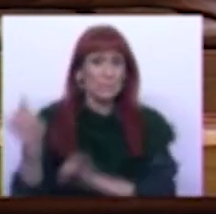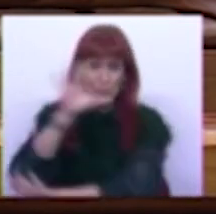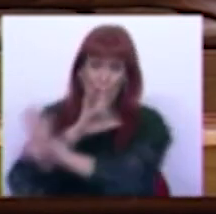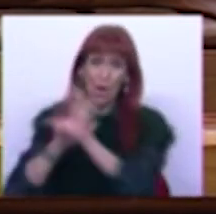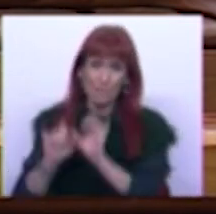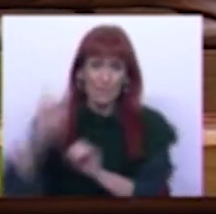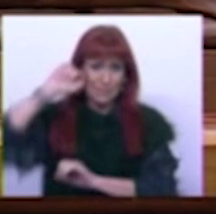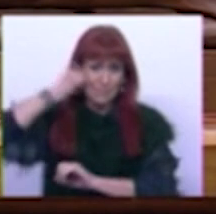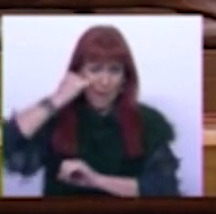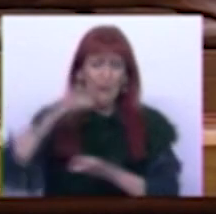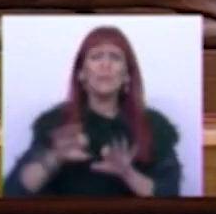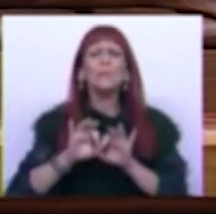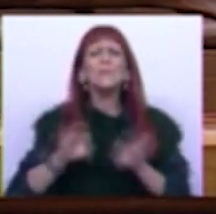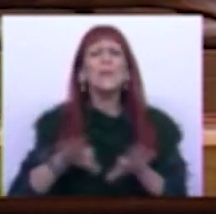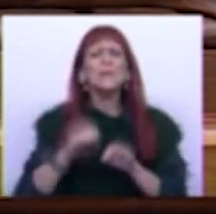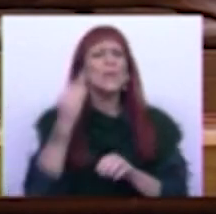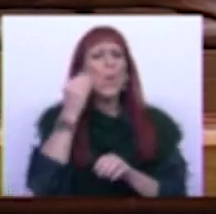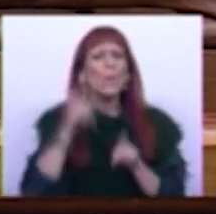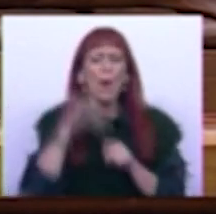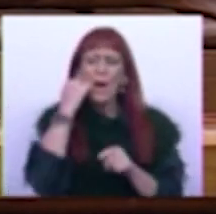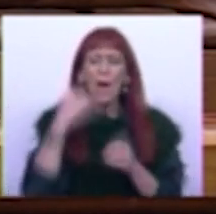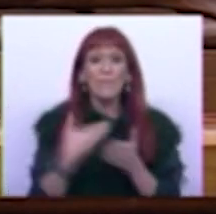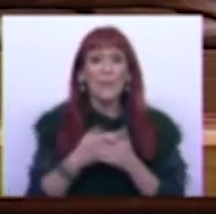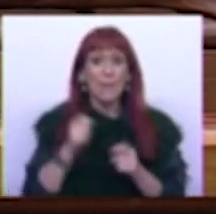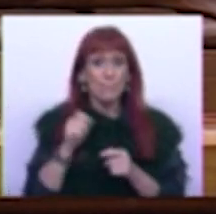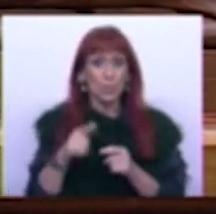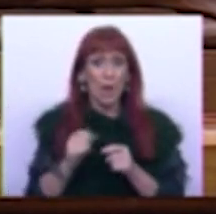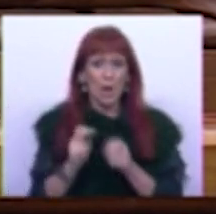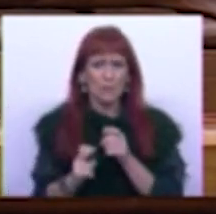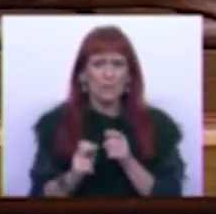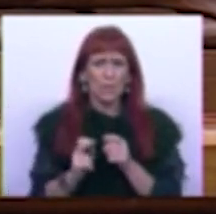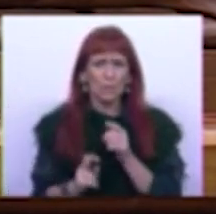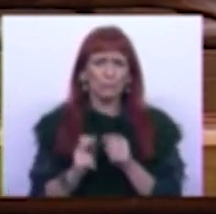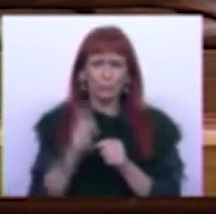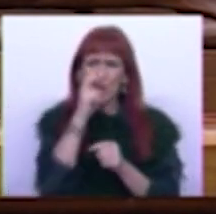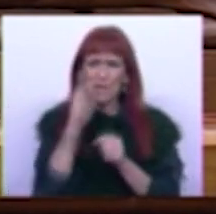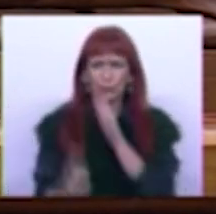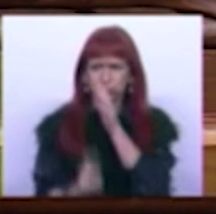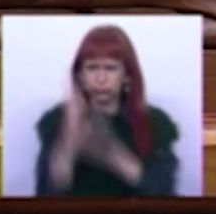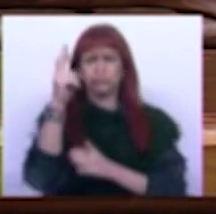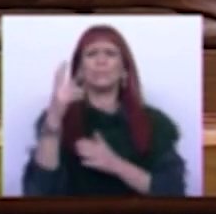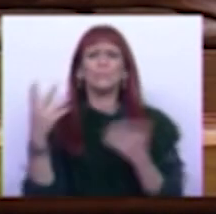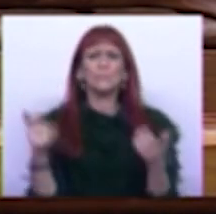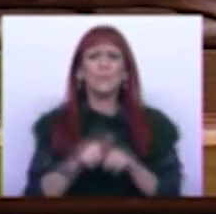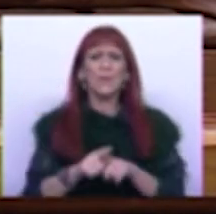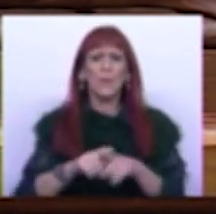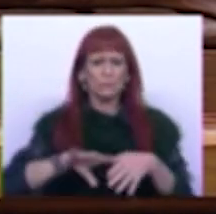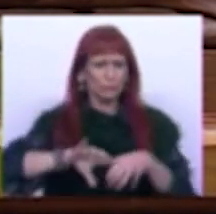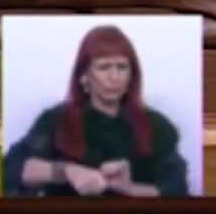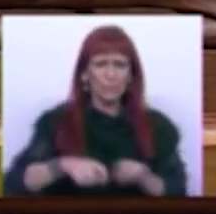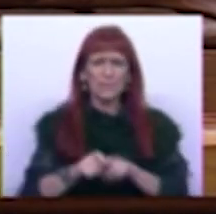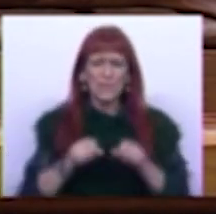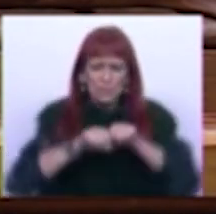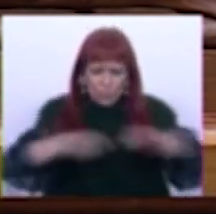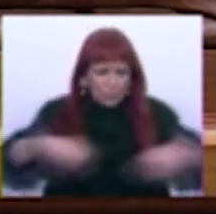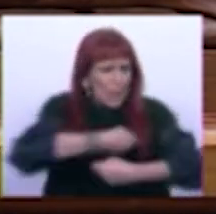Europa, nomeadamente agravando o brutal aumento nos custos da energia e a disrupção das